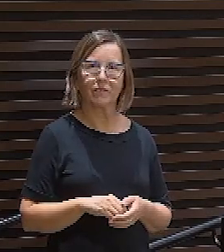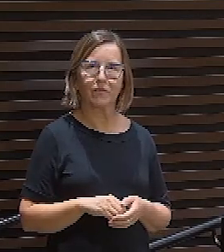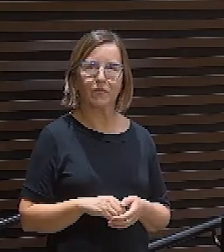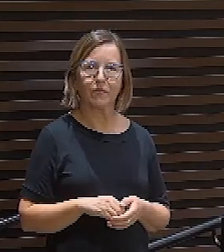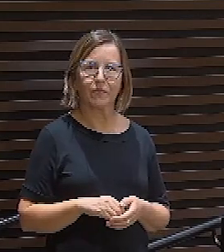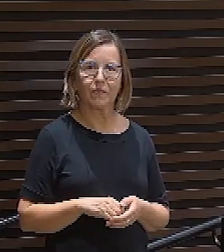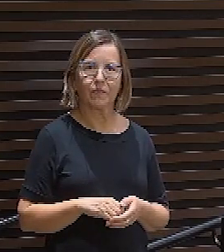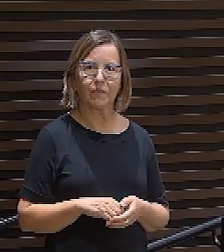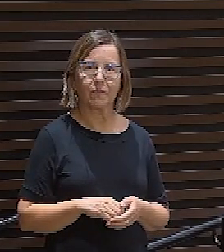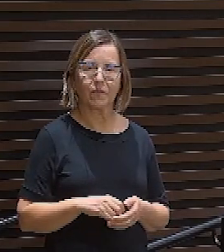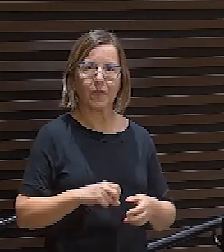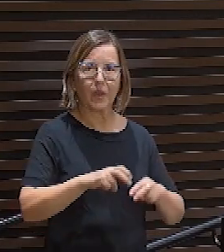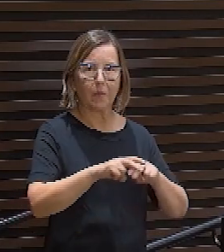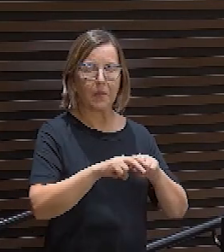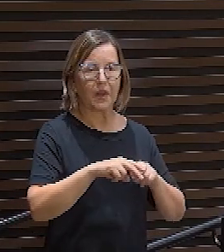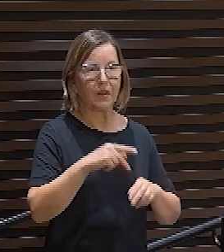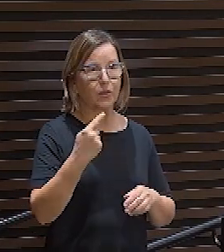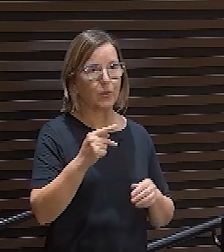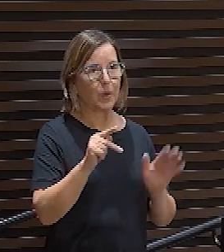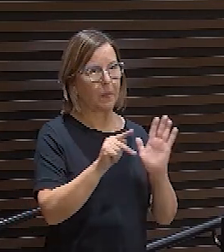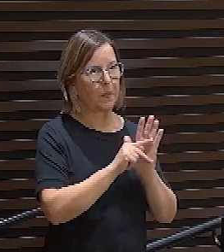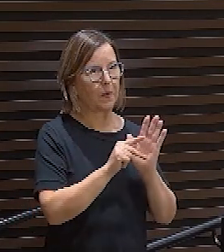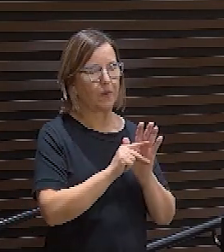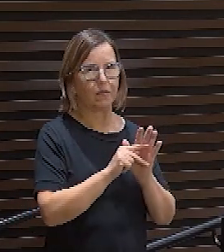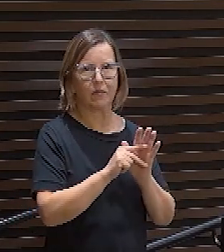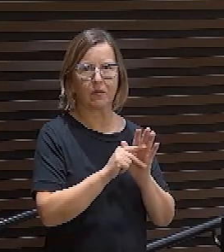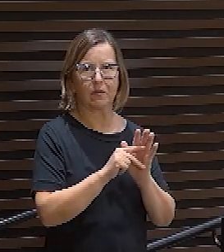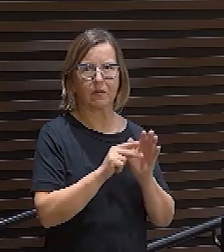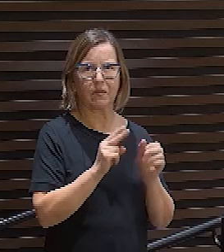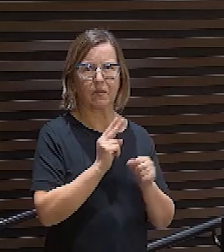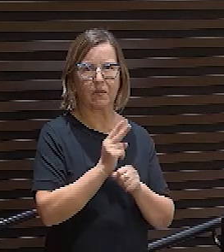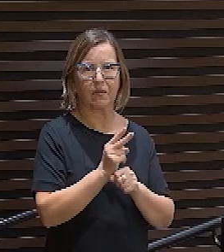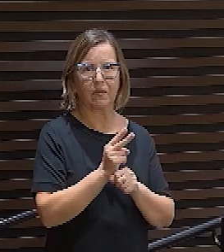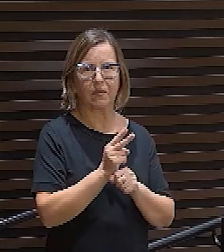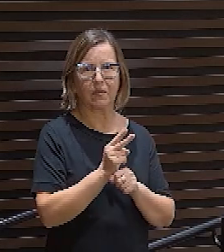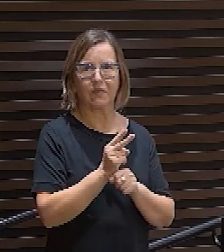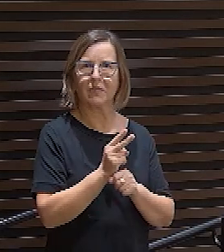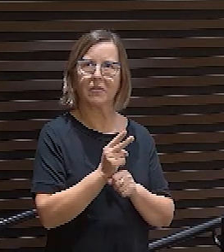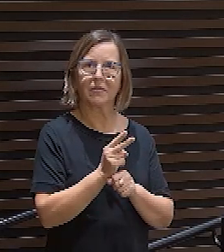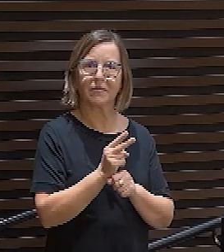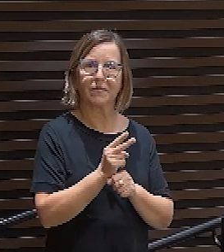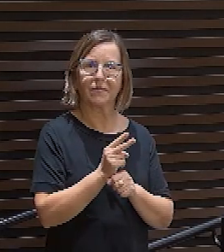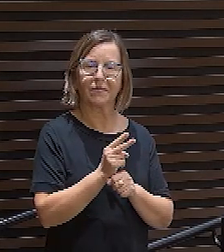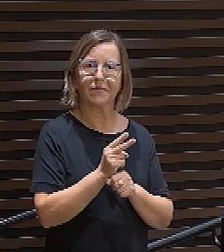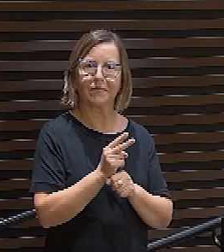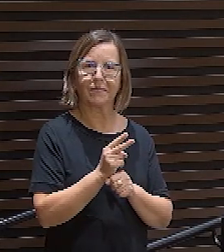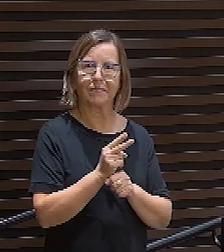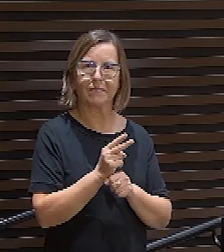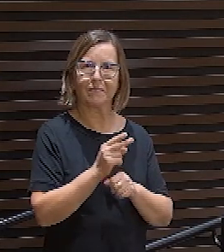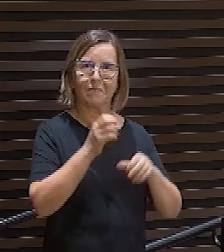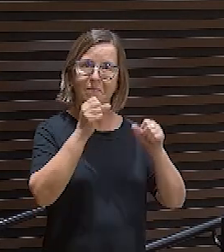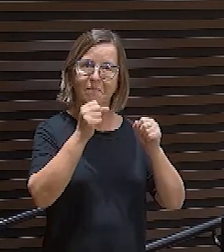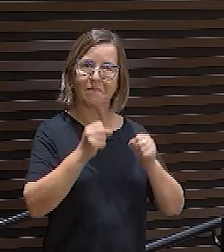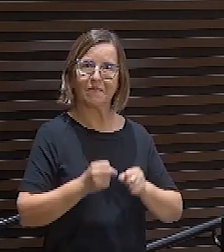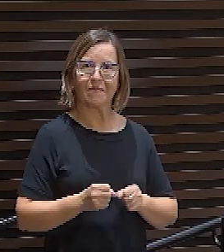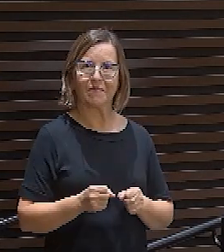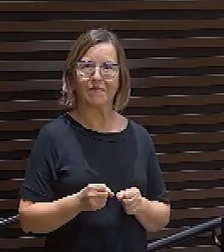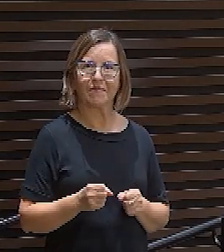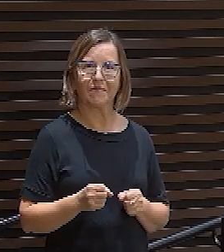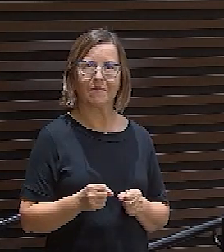como pela sua própria força, não é, né? Tá. Visto como que pelo seu divino poder nos têm